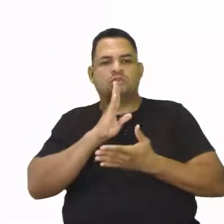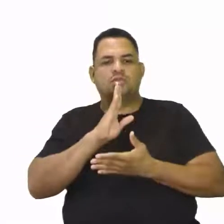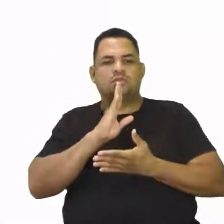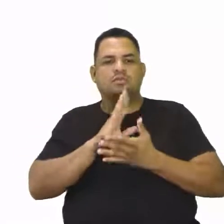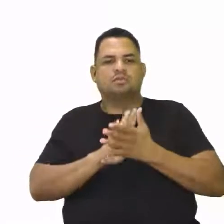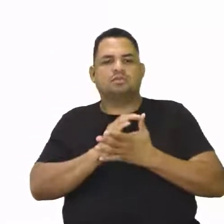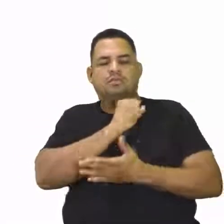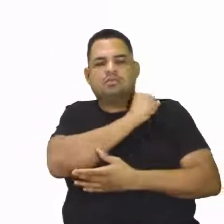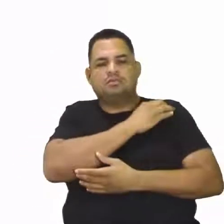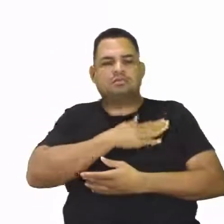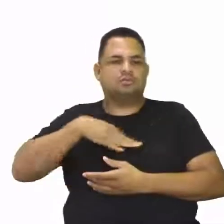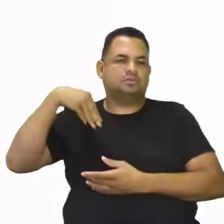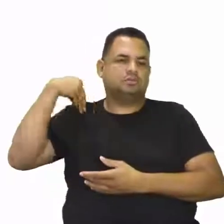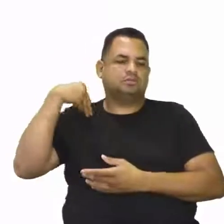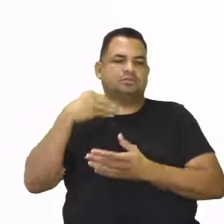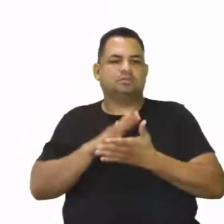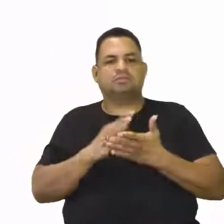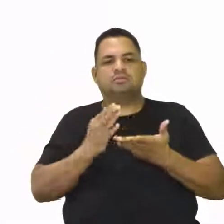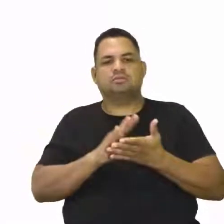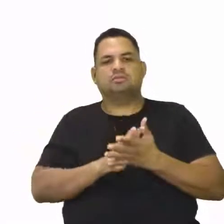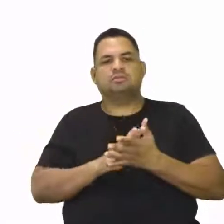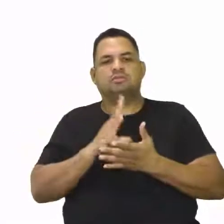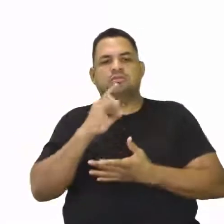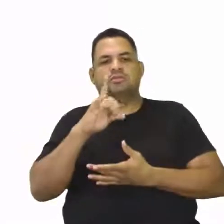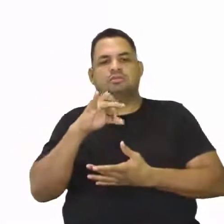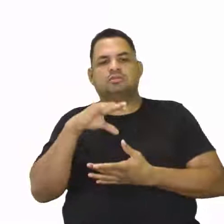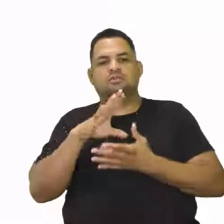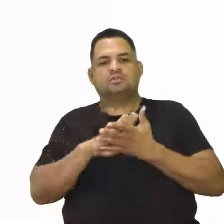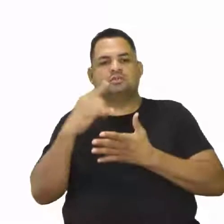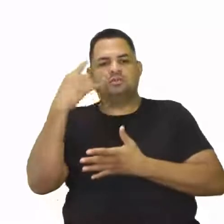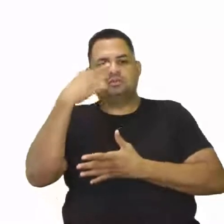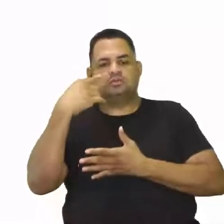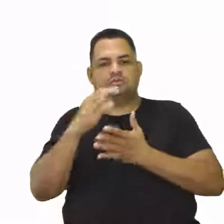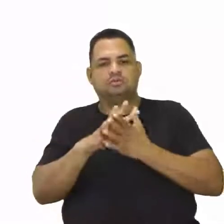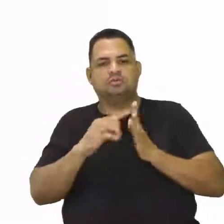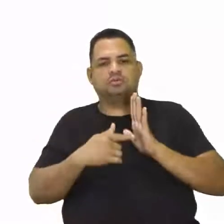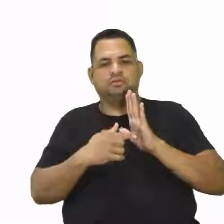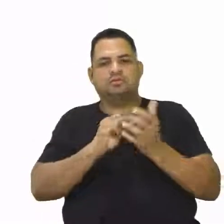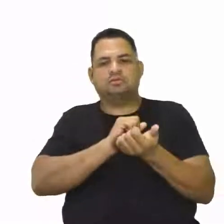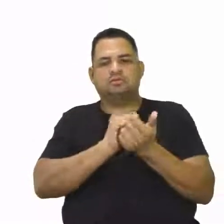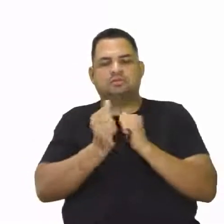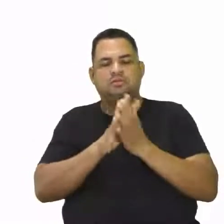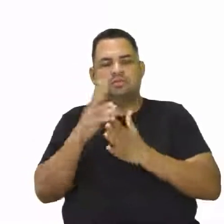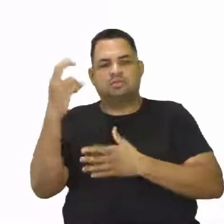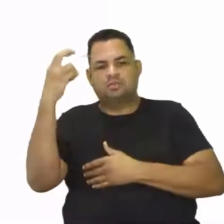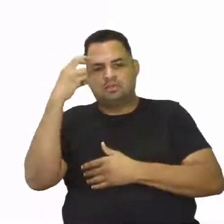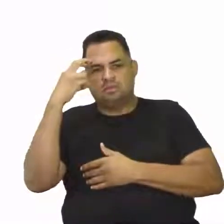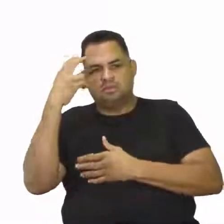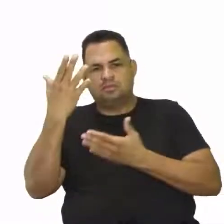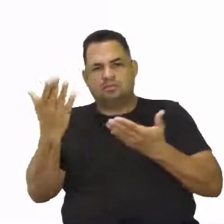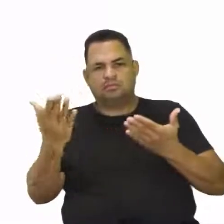conhecimento aristotélico. Não. O catequizador espanhol apresenta-se adaptado às culturas